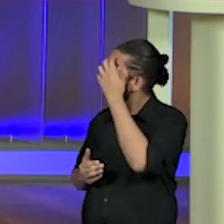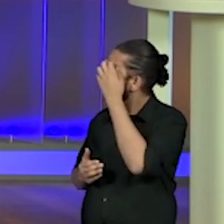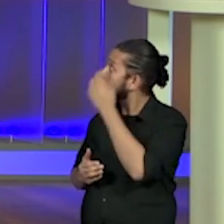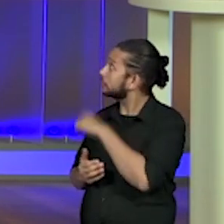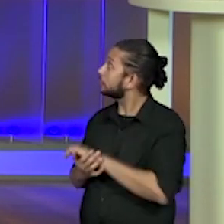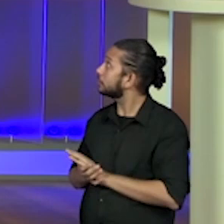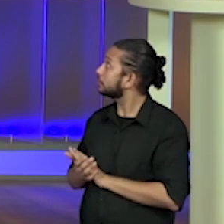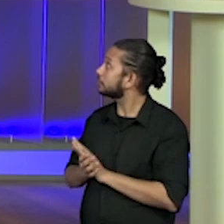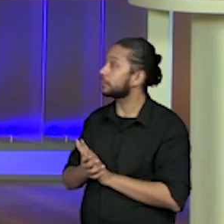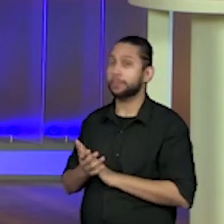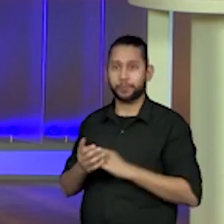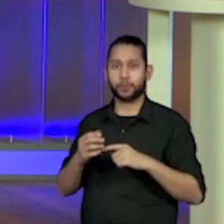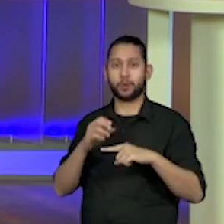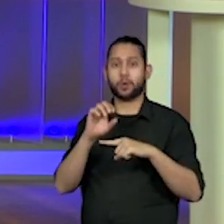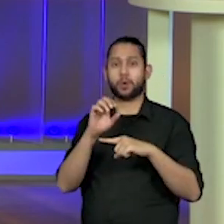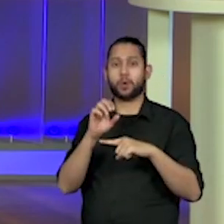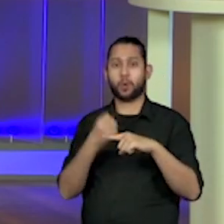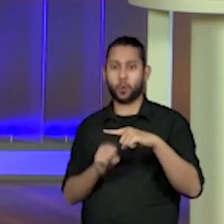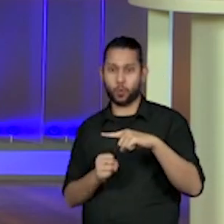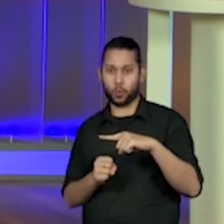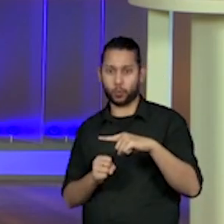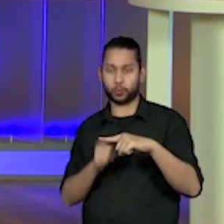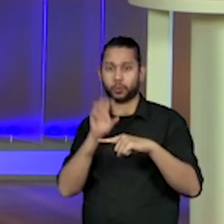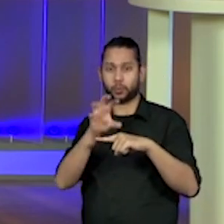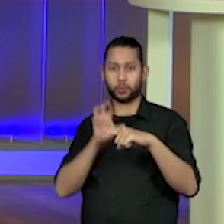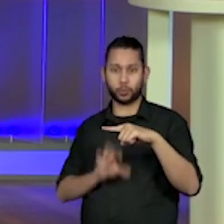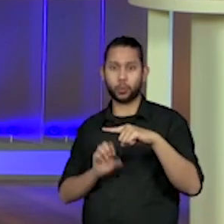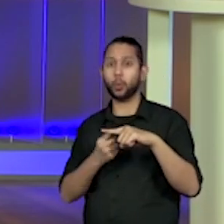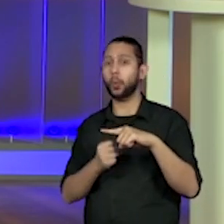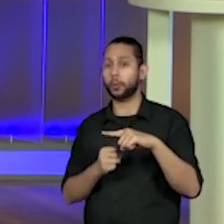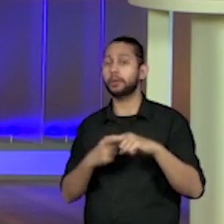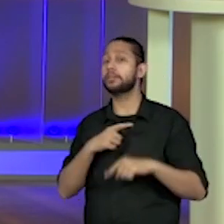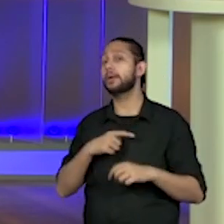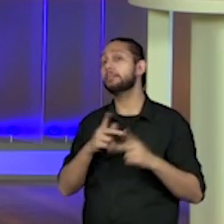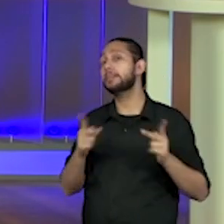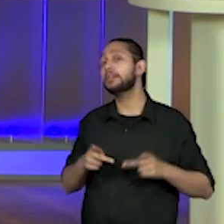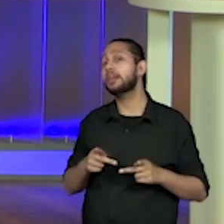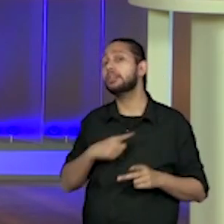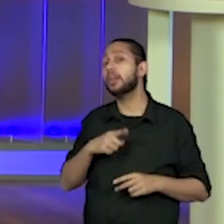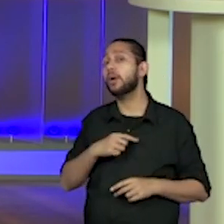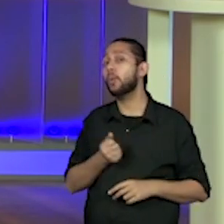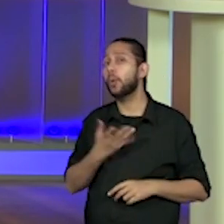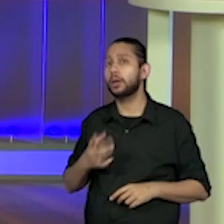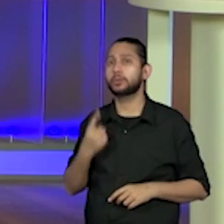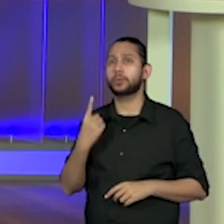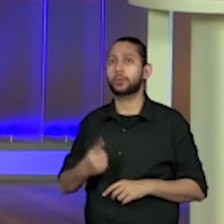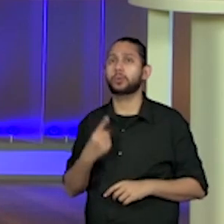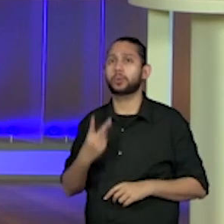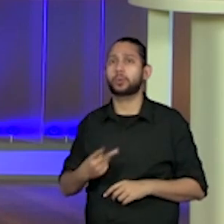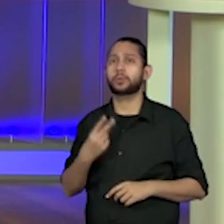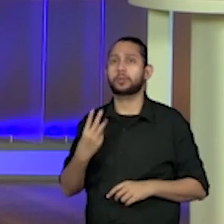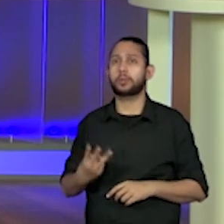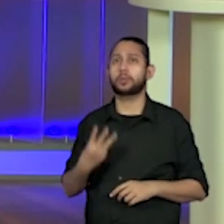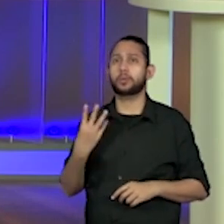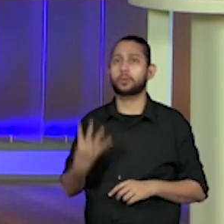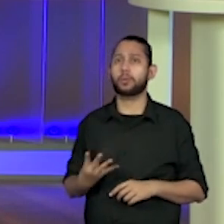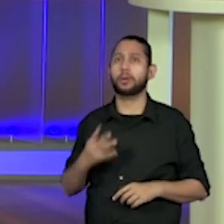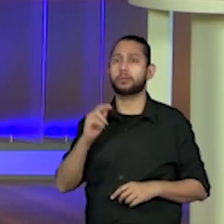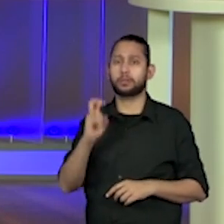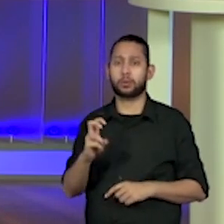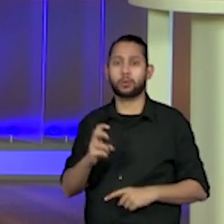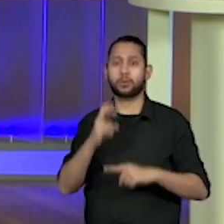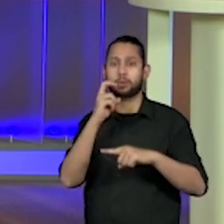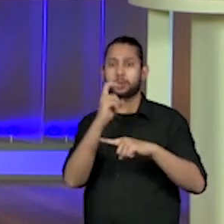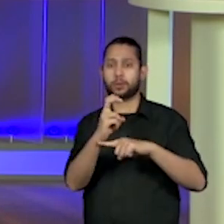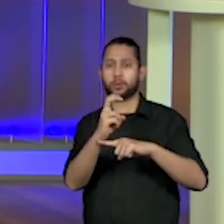parte de baixo. Quanto eu ainda tenho de pizza? 1, 2, 3, 4,